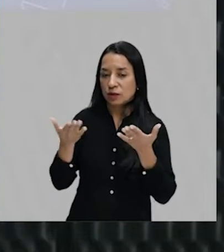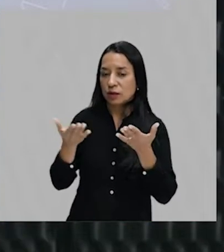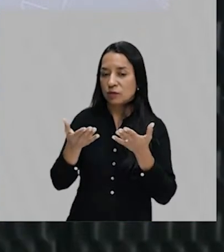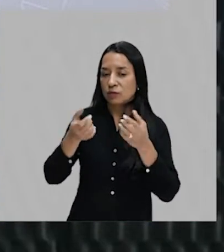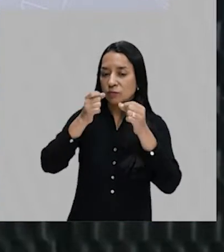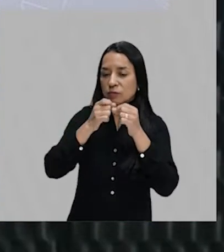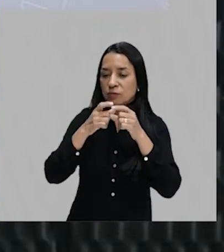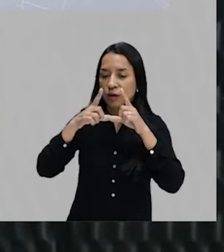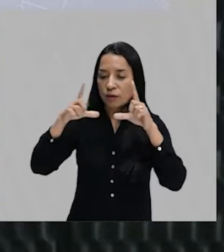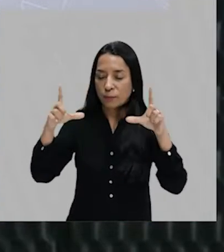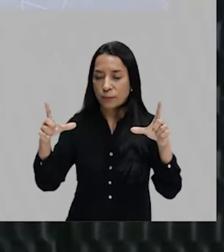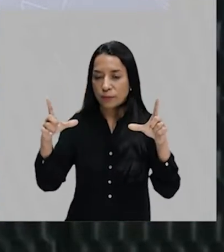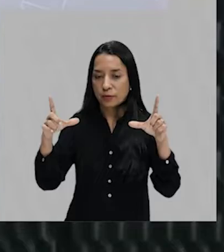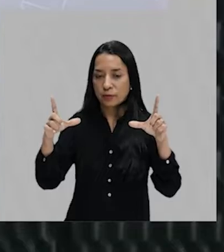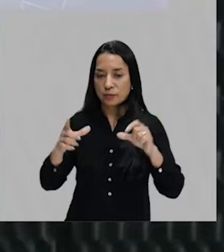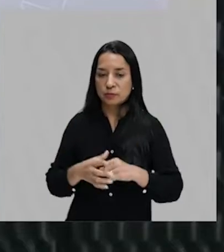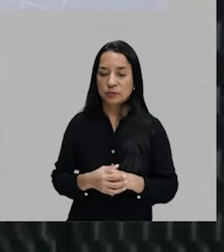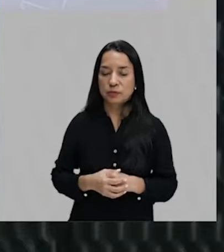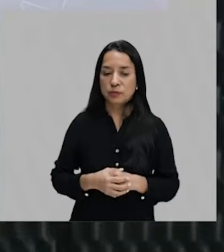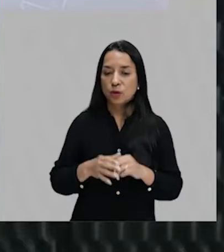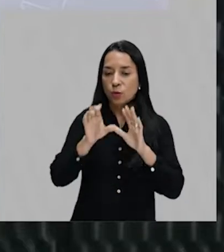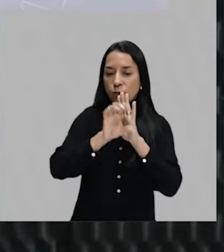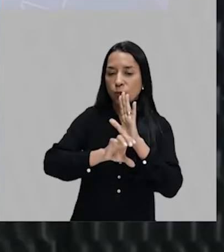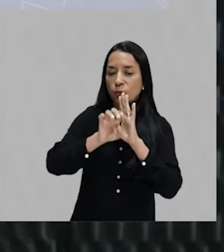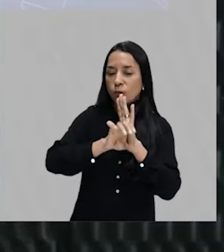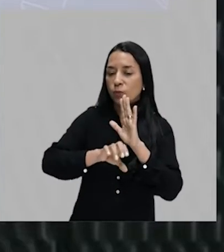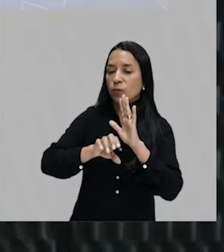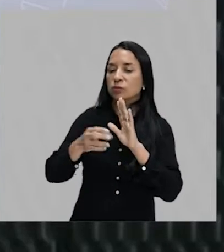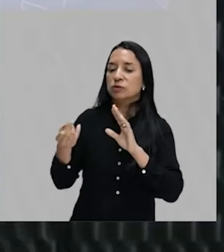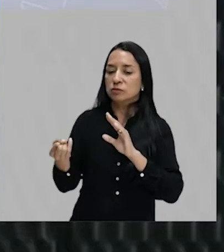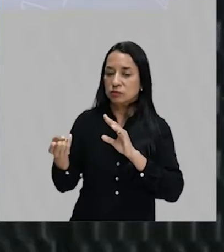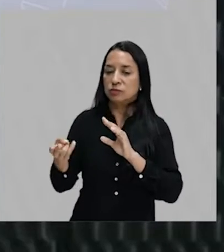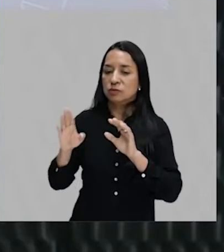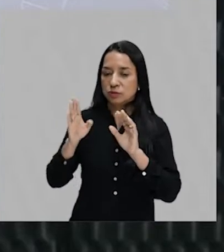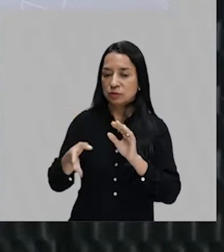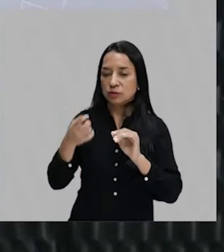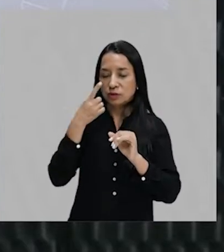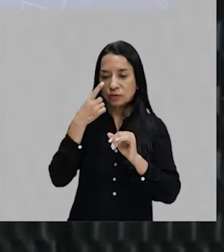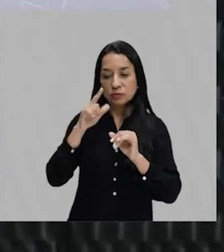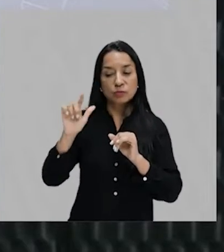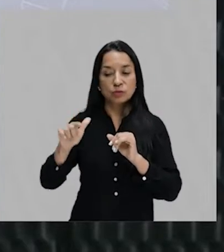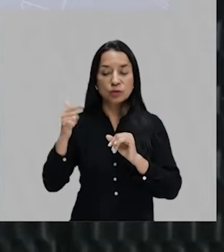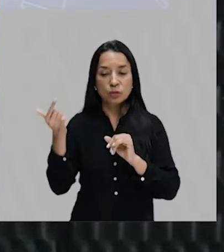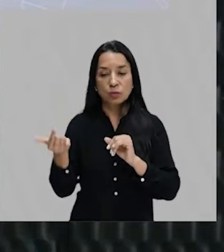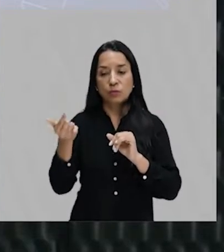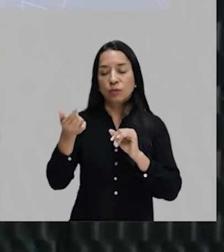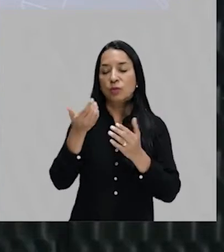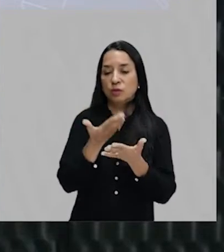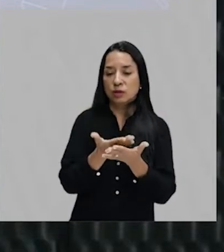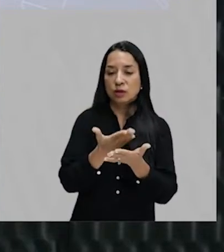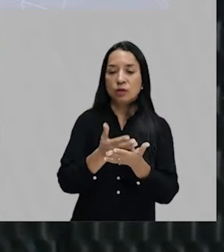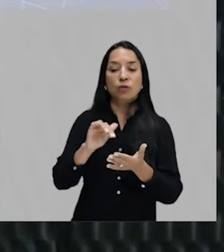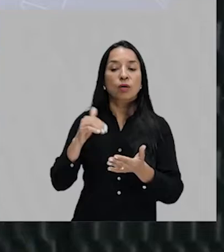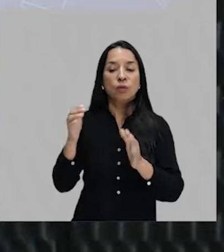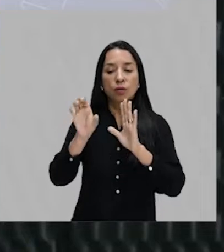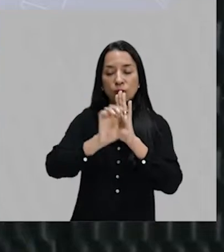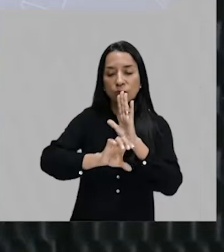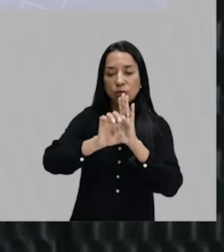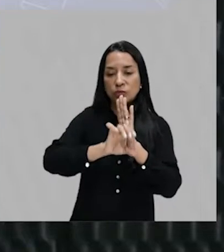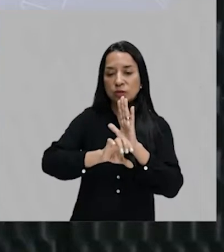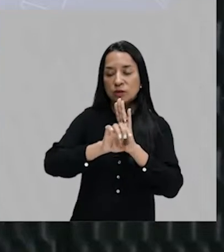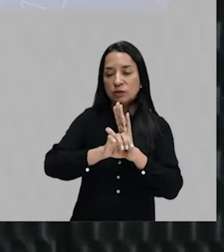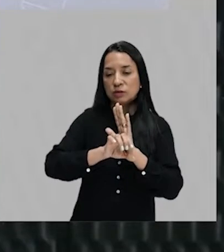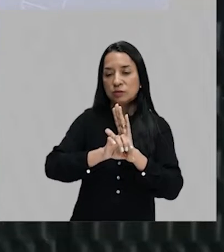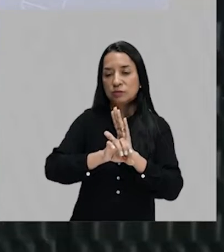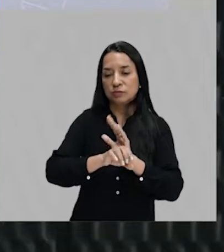ampliar a bom então conceito de igualdade ele já foi visto em uma outra aula Qual é esse conceito Olha eu